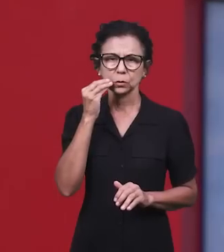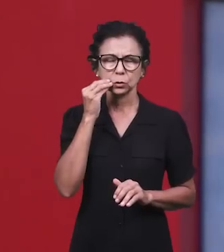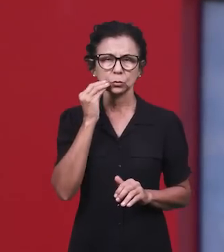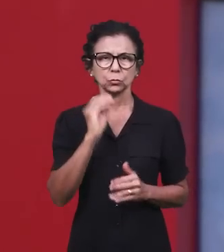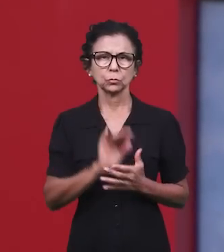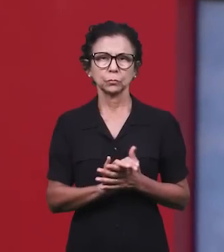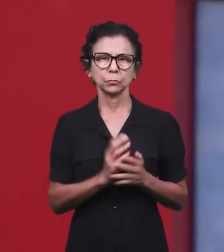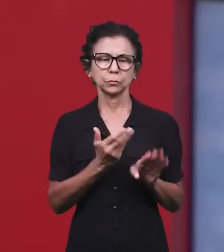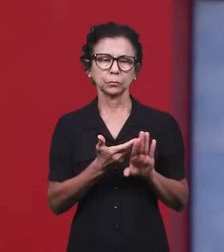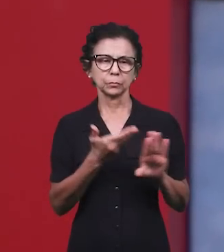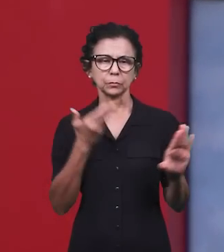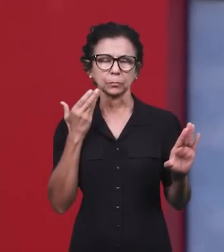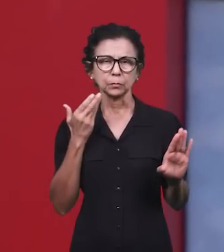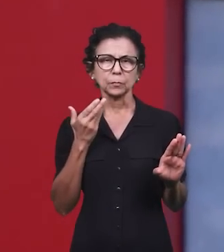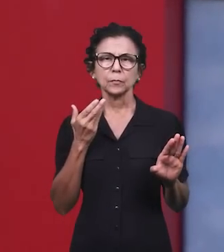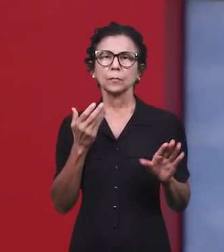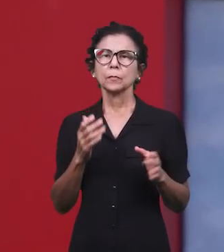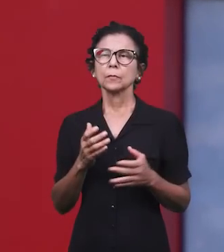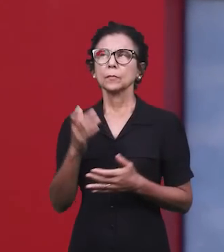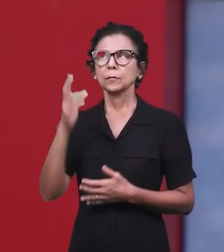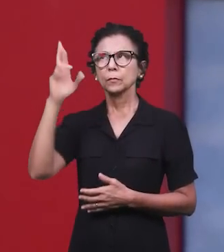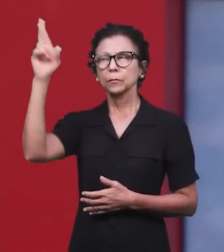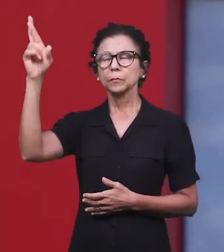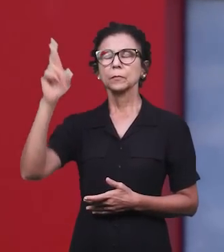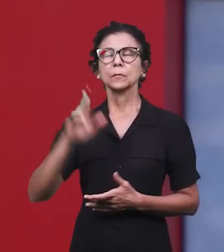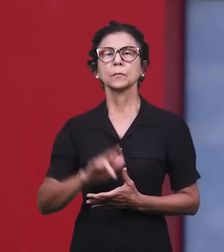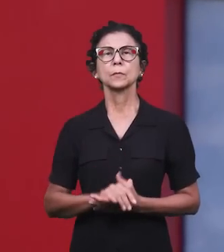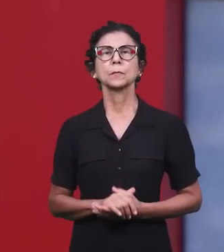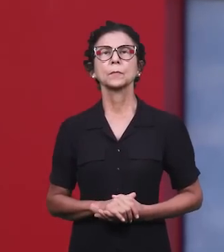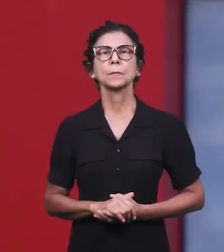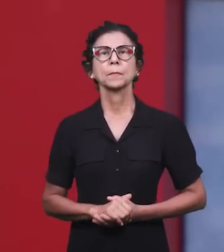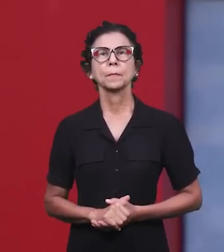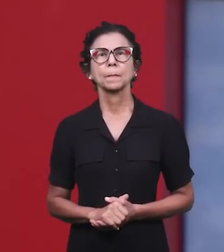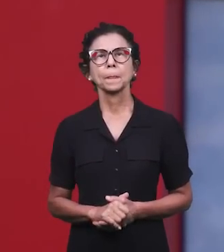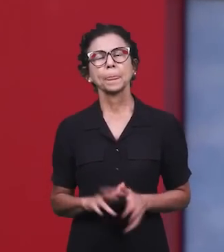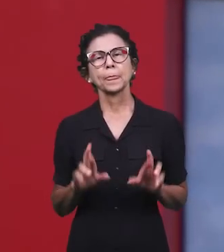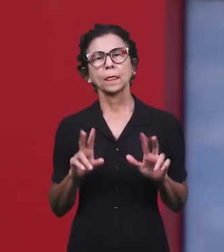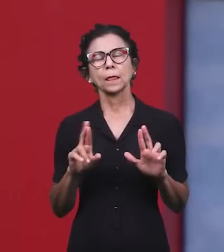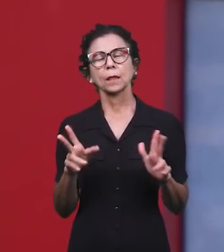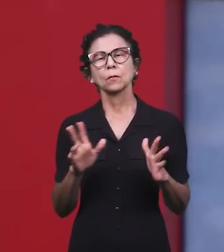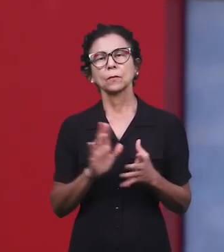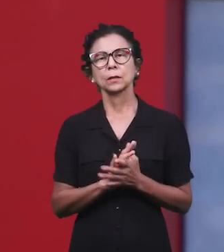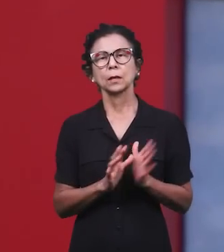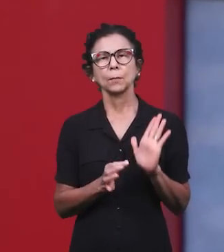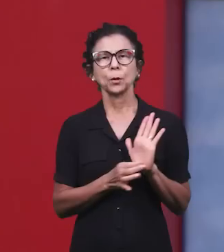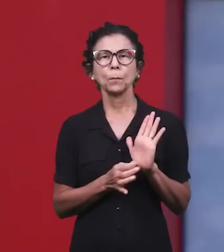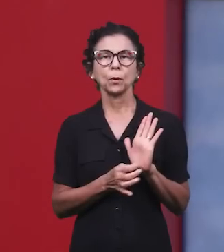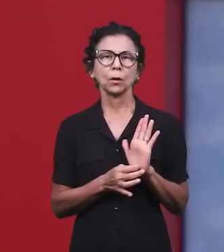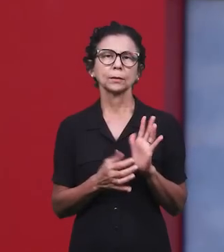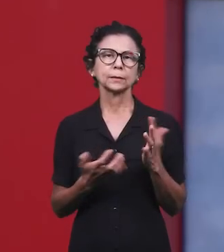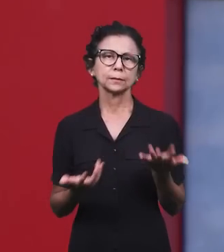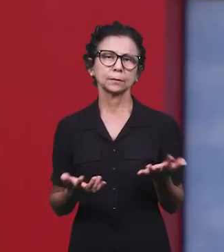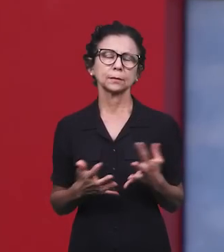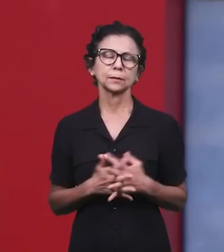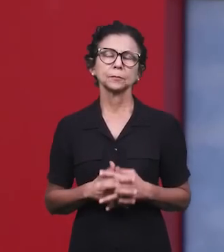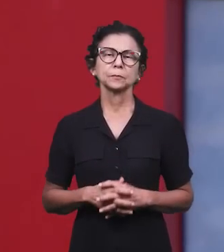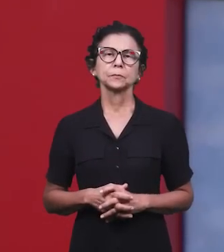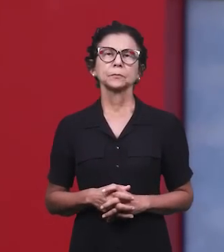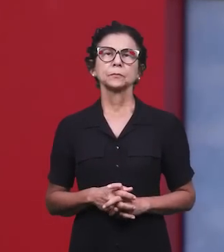que a diferença é no propósito em si. Eu vou tentar explicar.